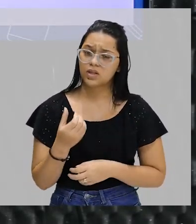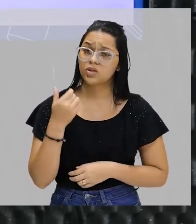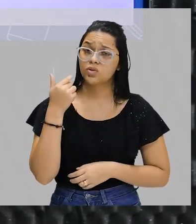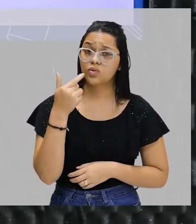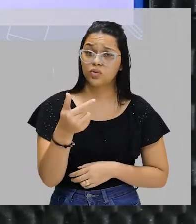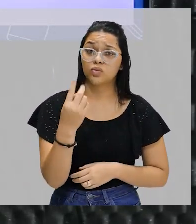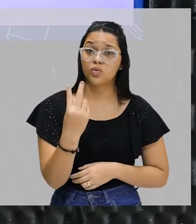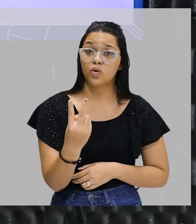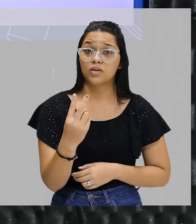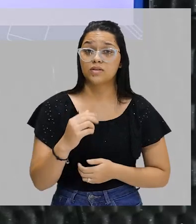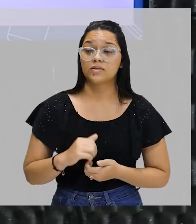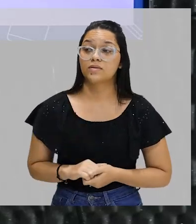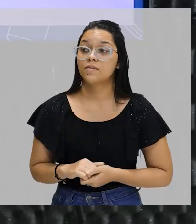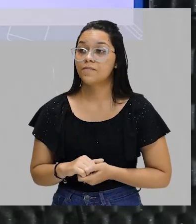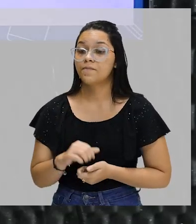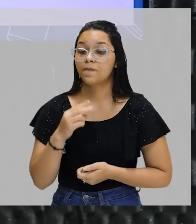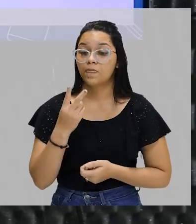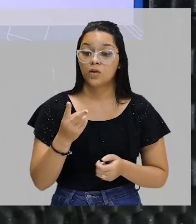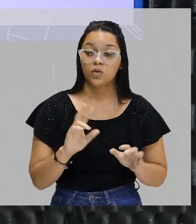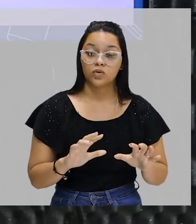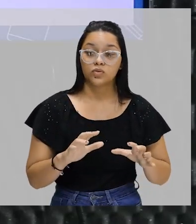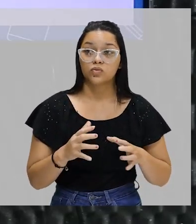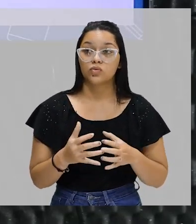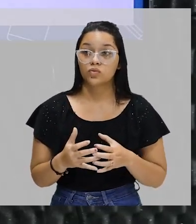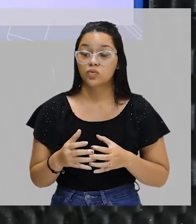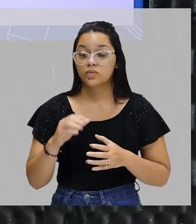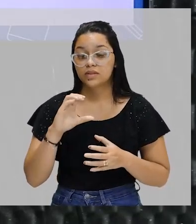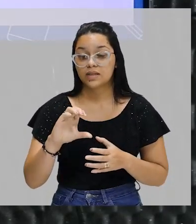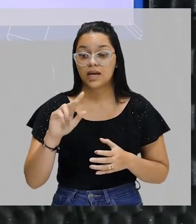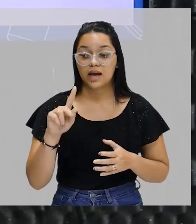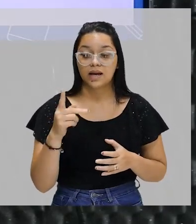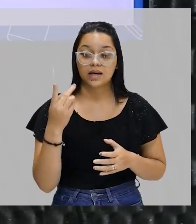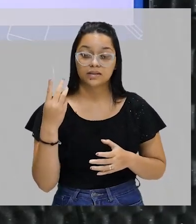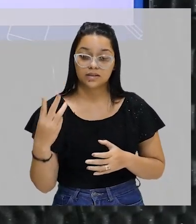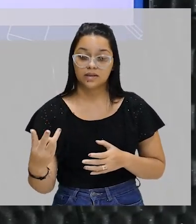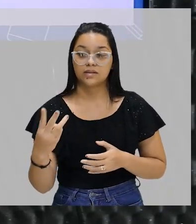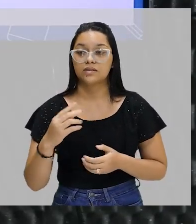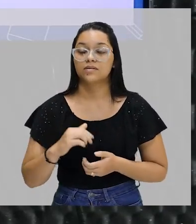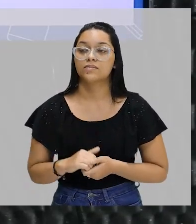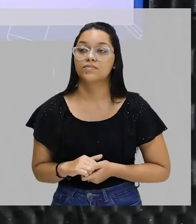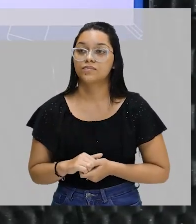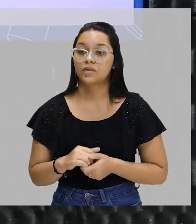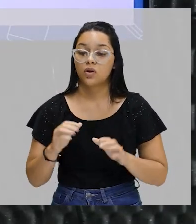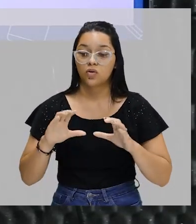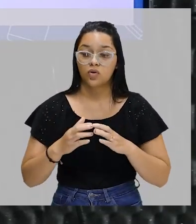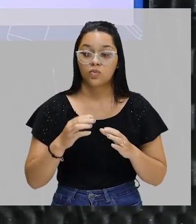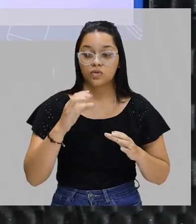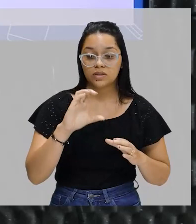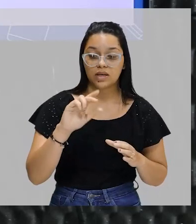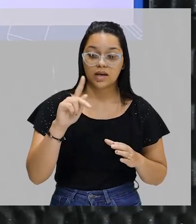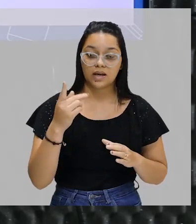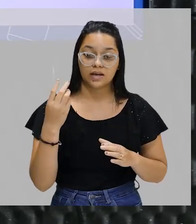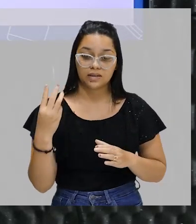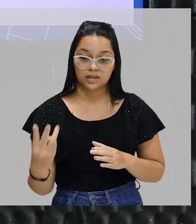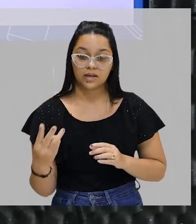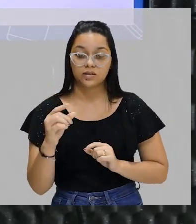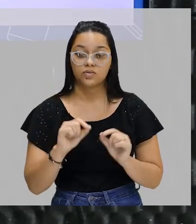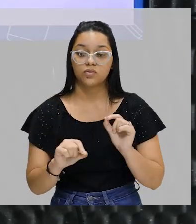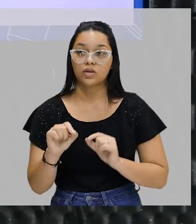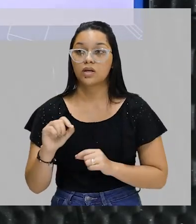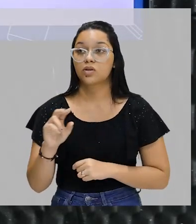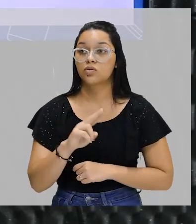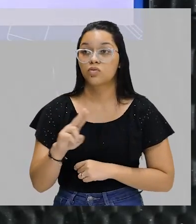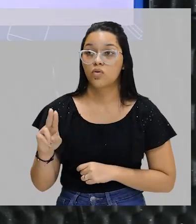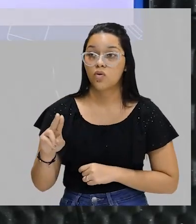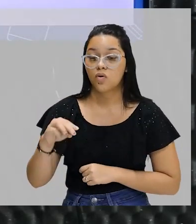radicais, certo? 2 grupos CH3. O grupo CH3 ele é